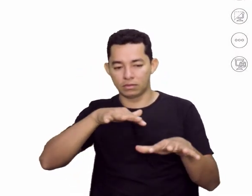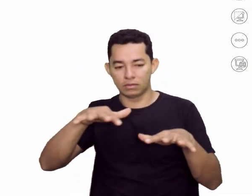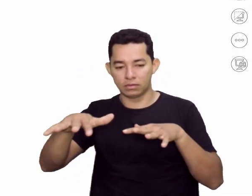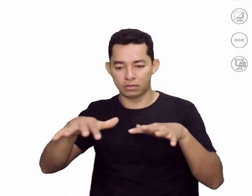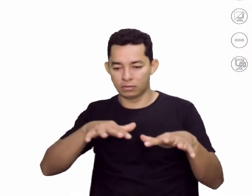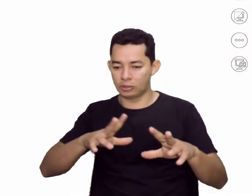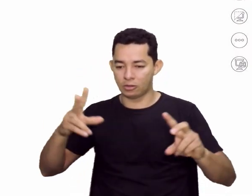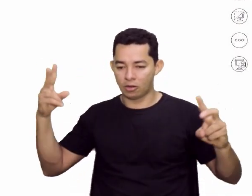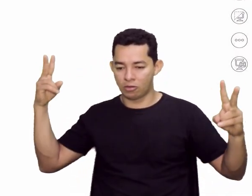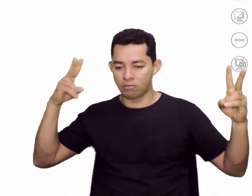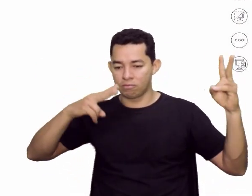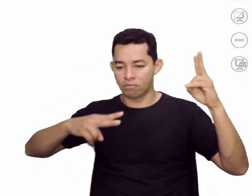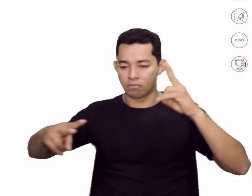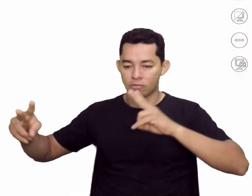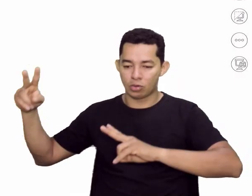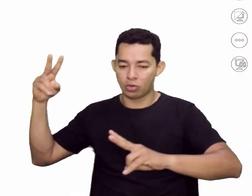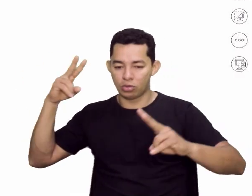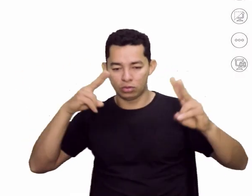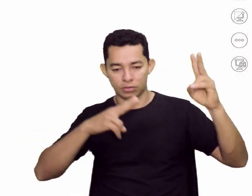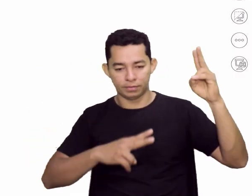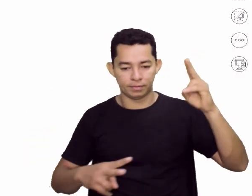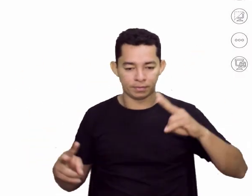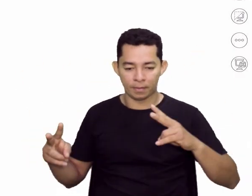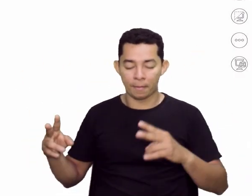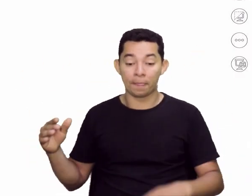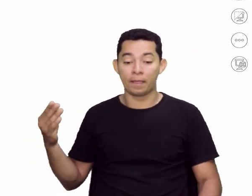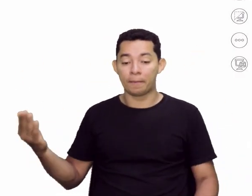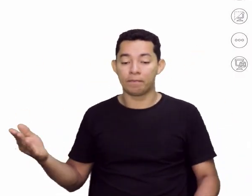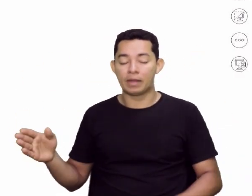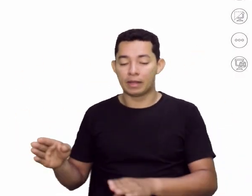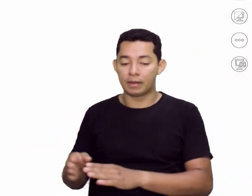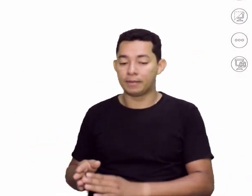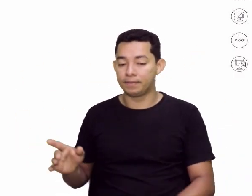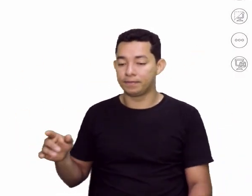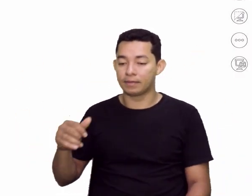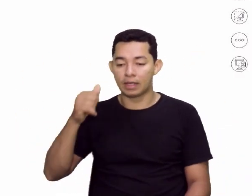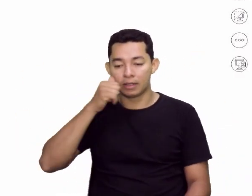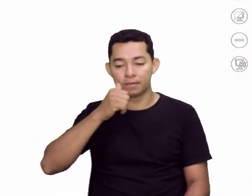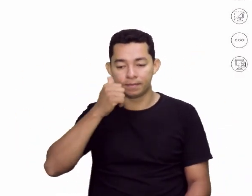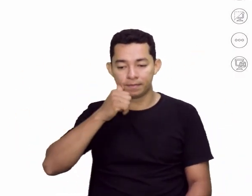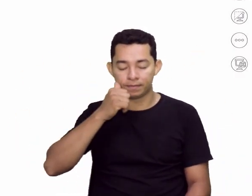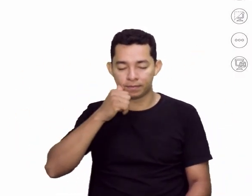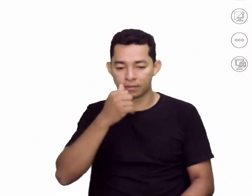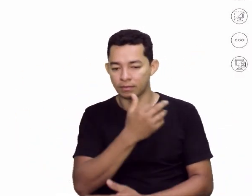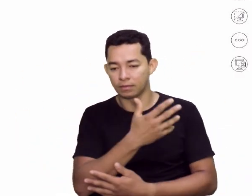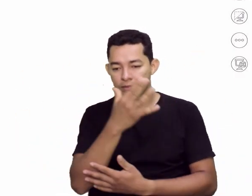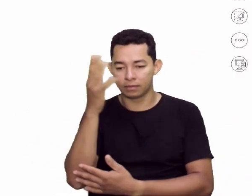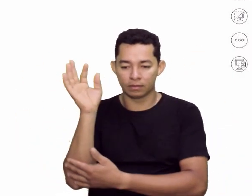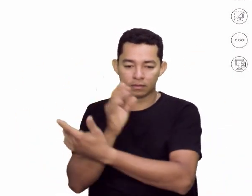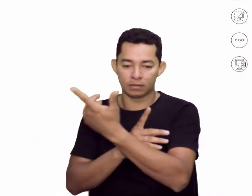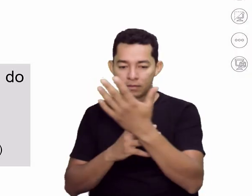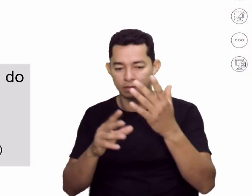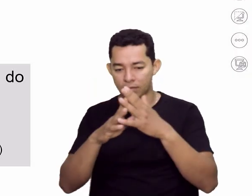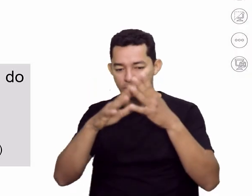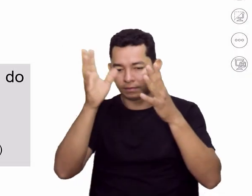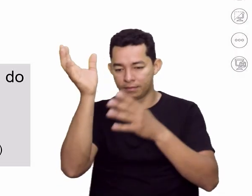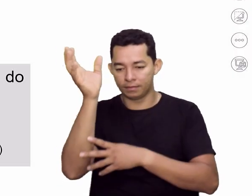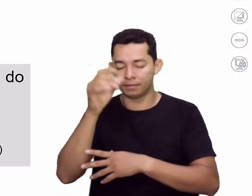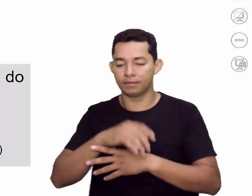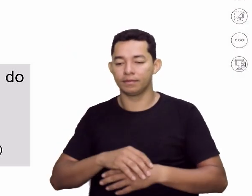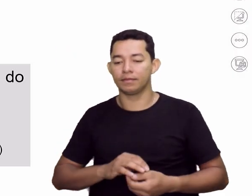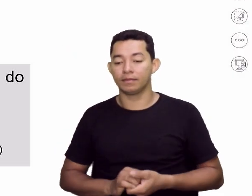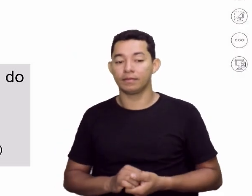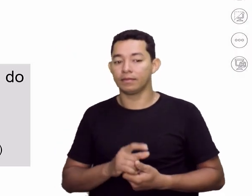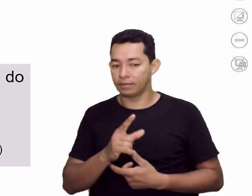de ventos, né? E essas mulheres também no jardim. Captou a ideia aí? É isso